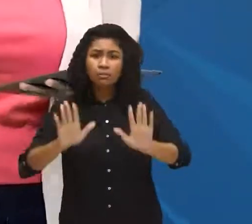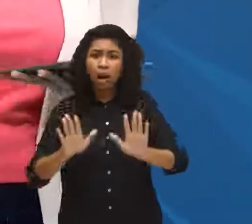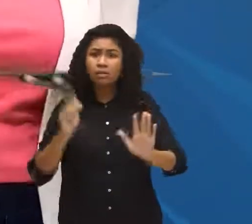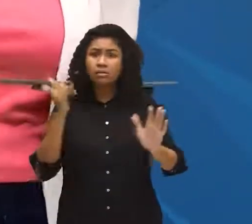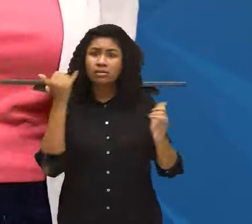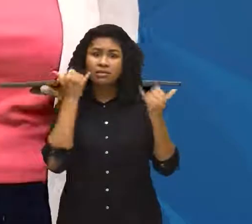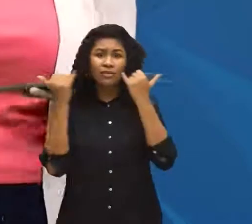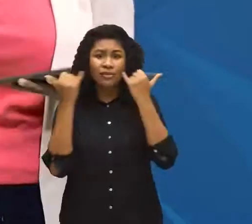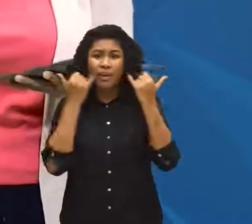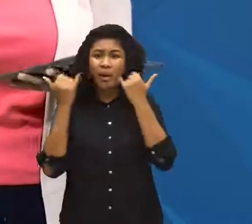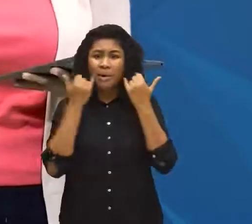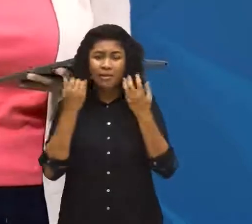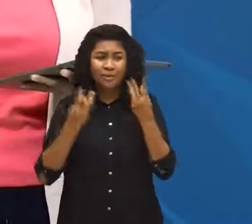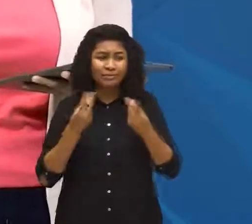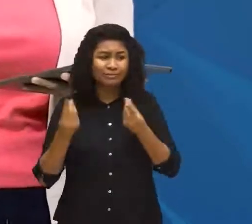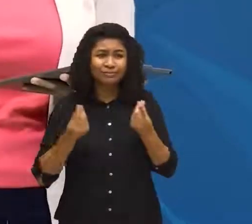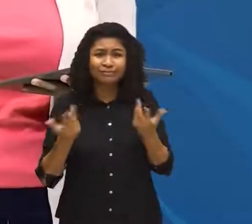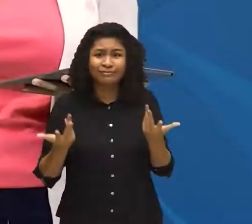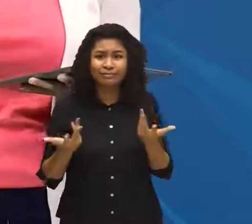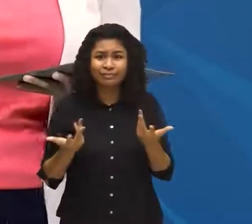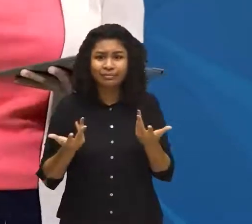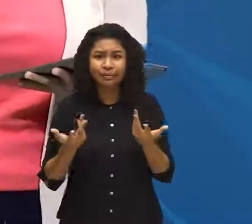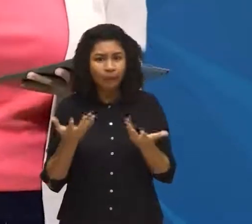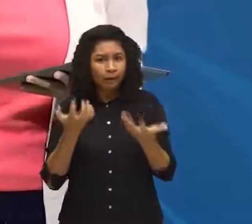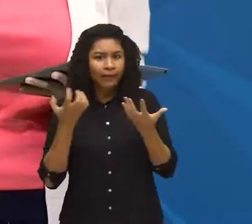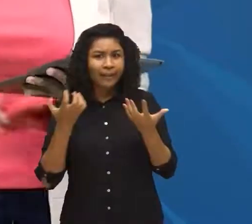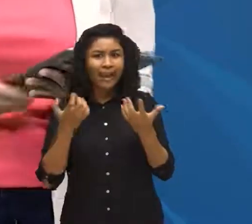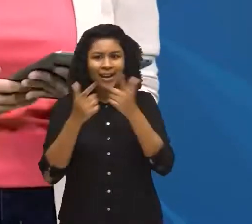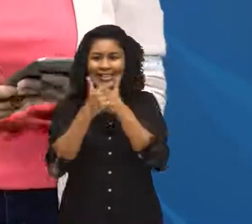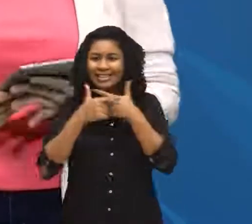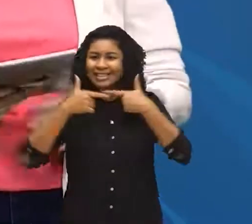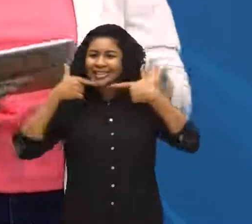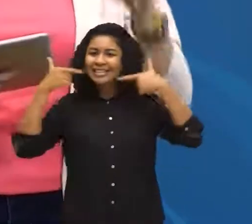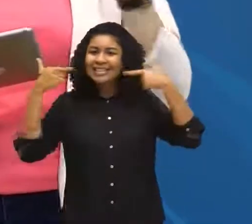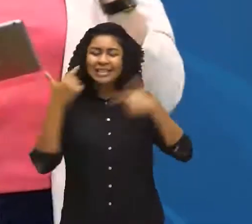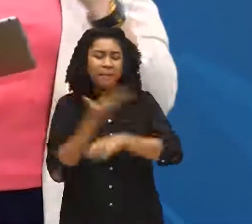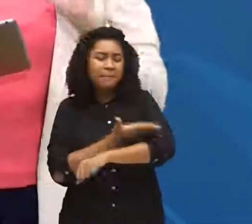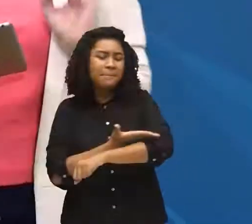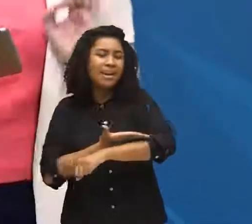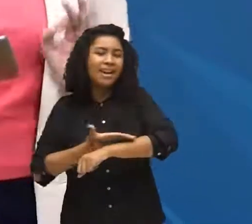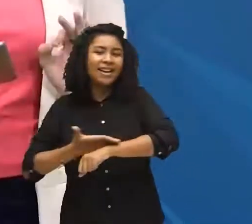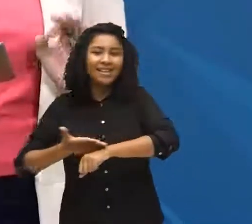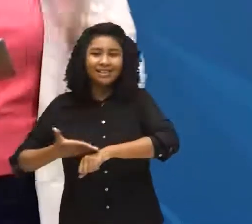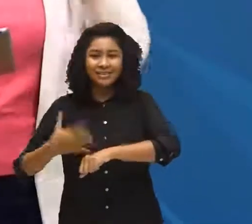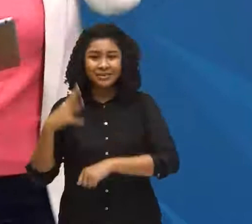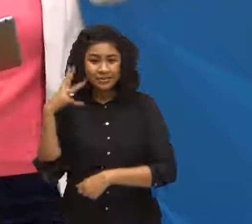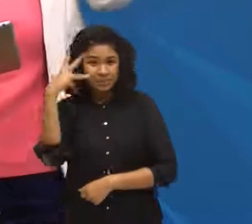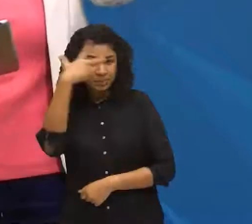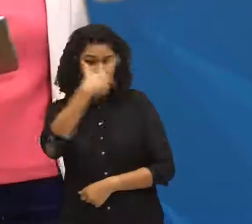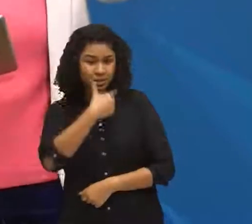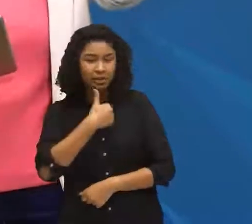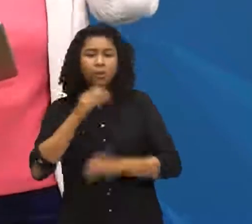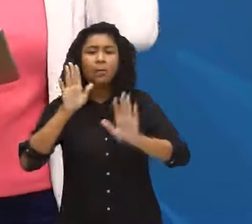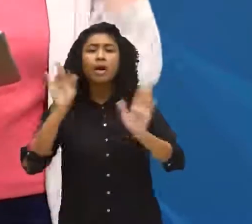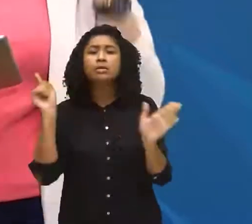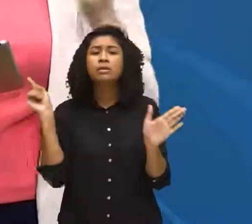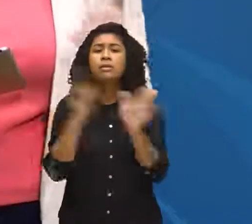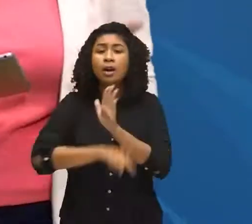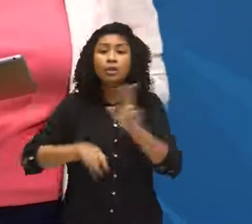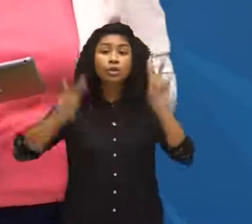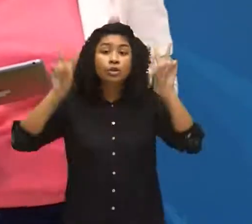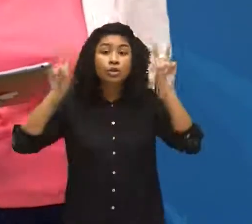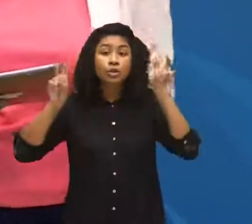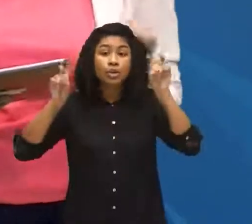né? E a gente, quem não quer, né, ficar com um sorriso branquinho, tudo bonitinho, mas a pergunta é: câncer, né? Tem